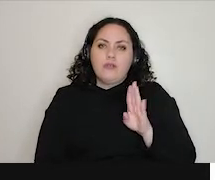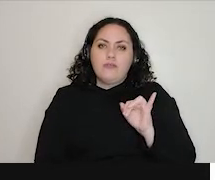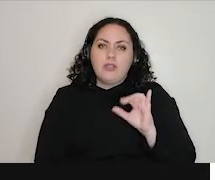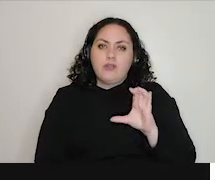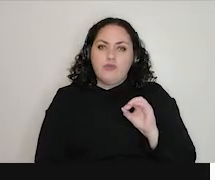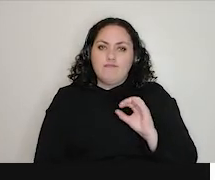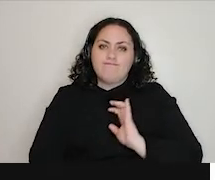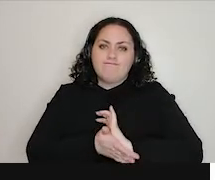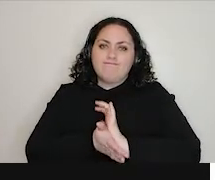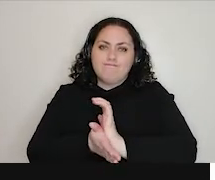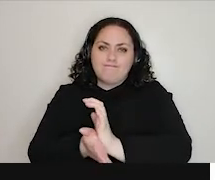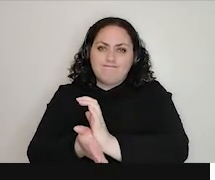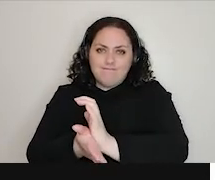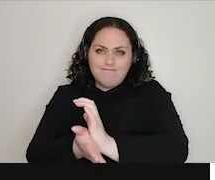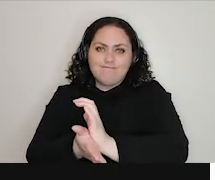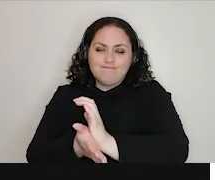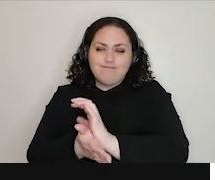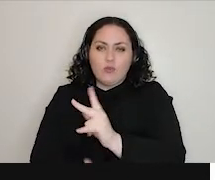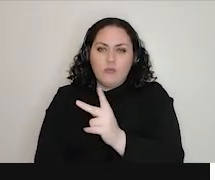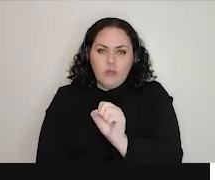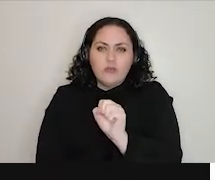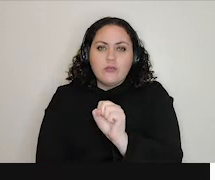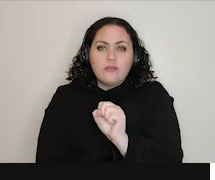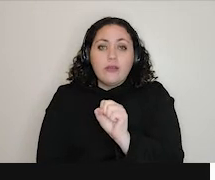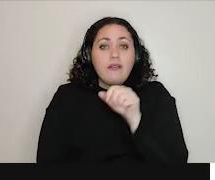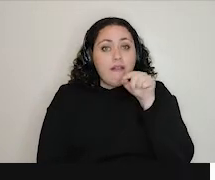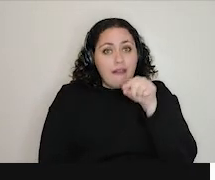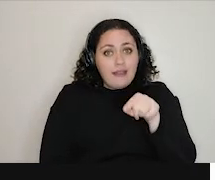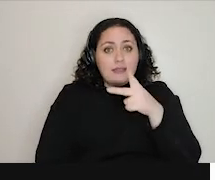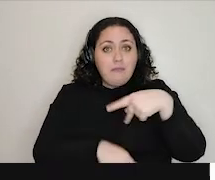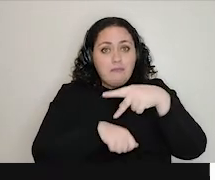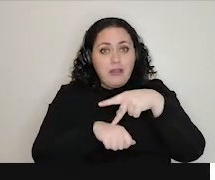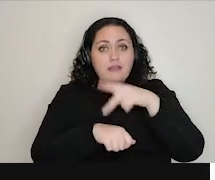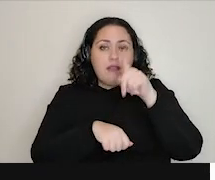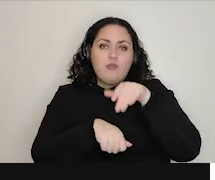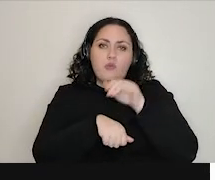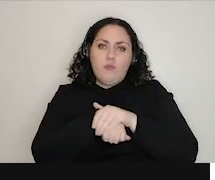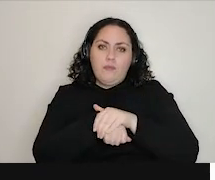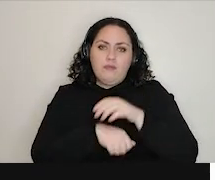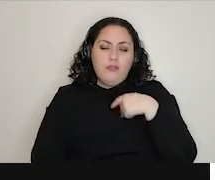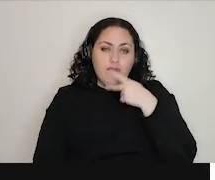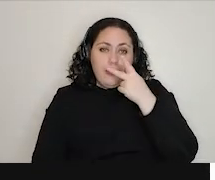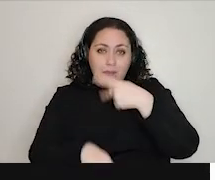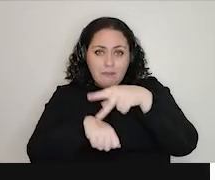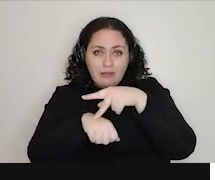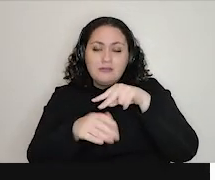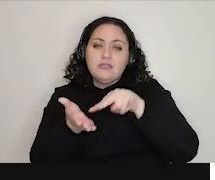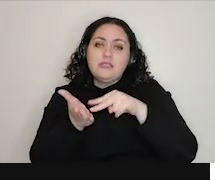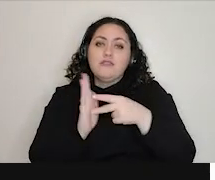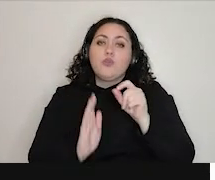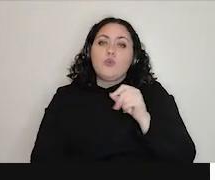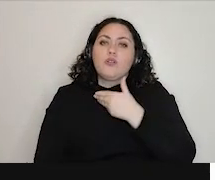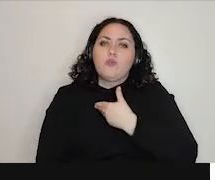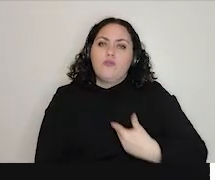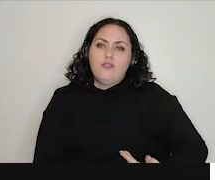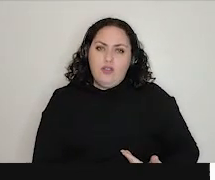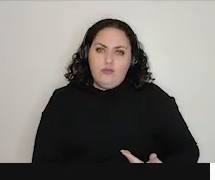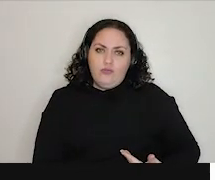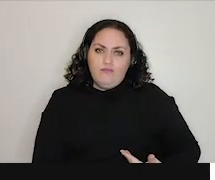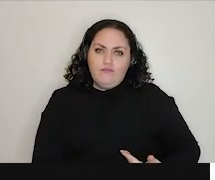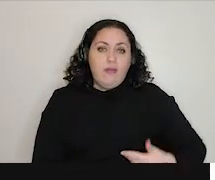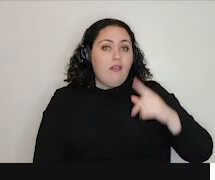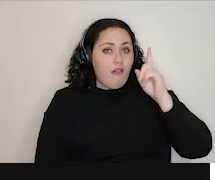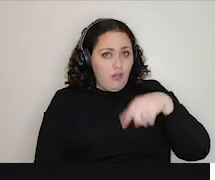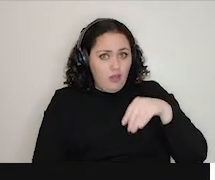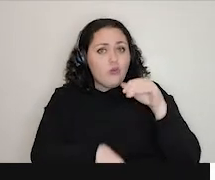homofóbico, né, ele é culpado. Né? E aí, quando eu falo país, eu falo governo. Né? Ele é culpado por essas